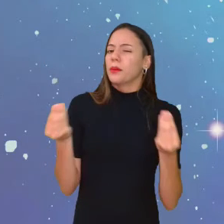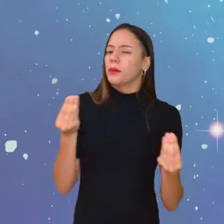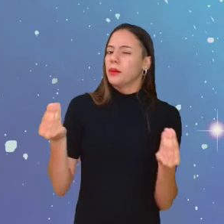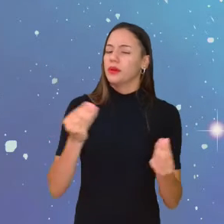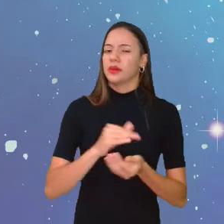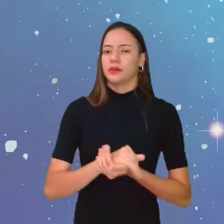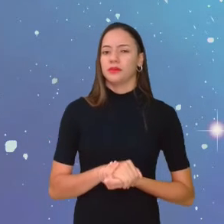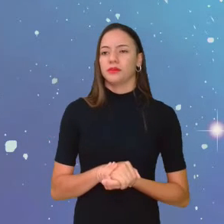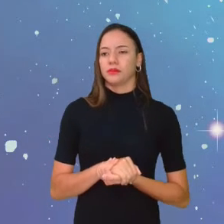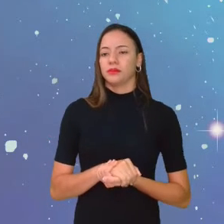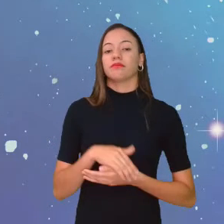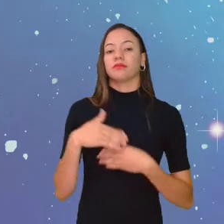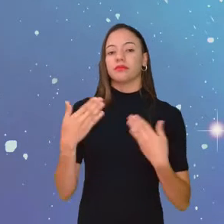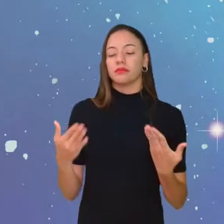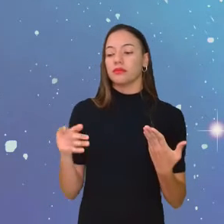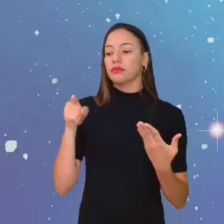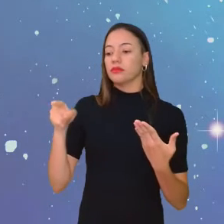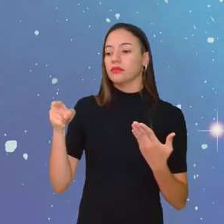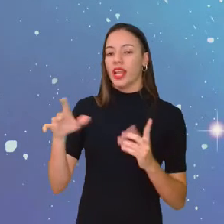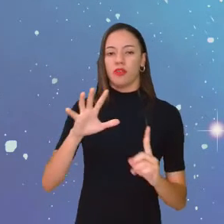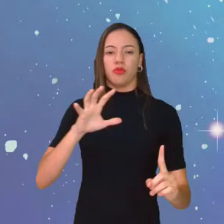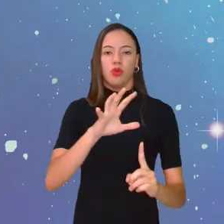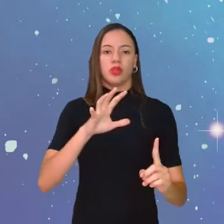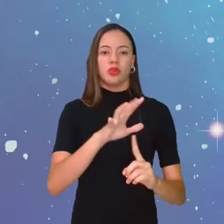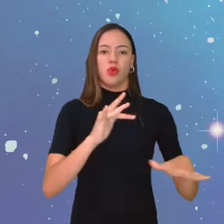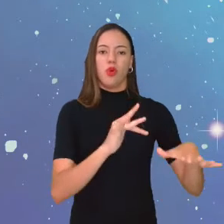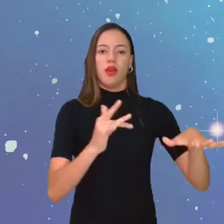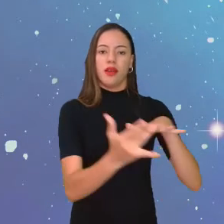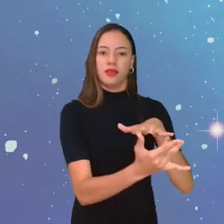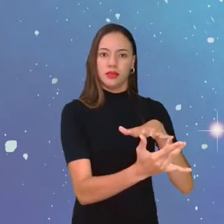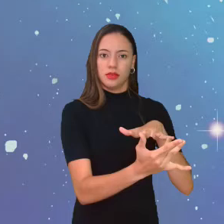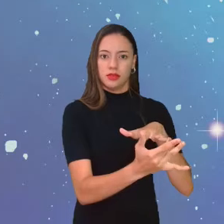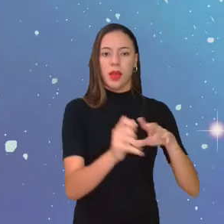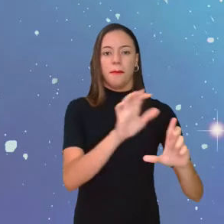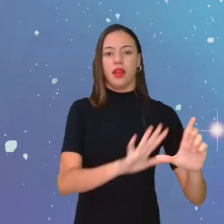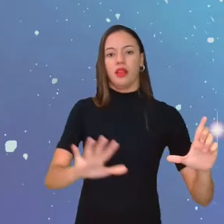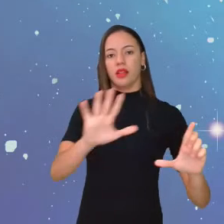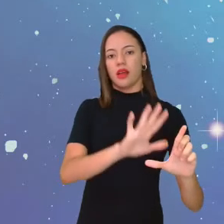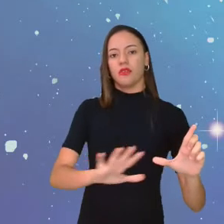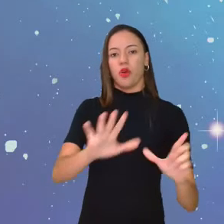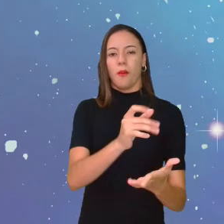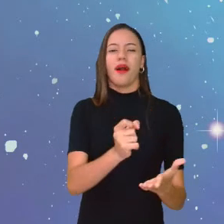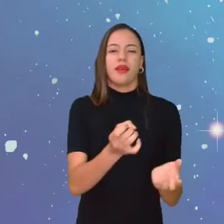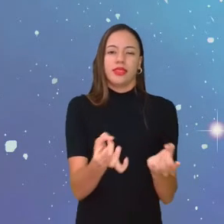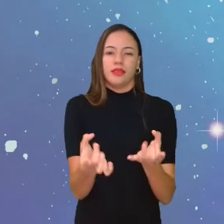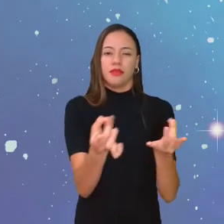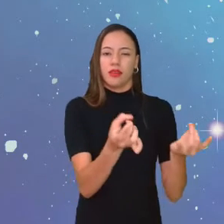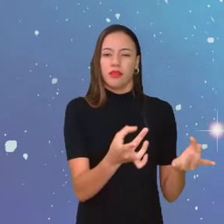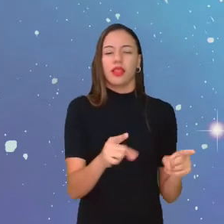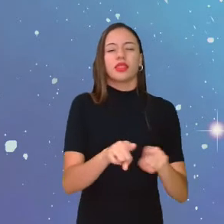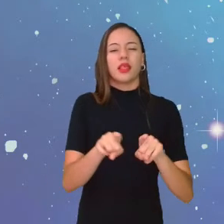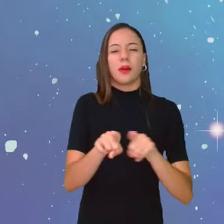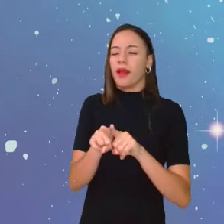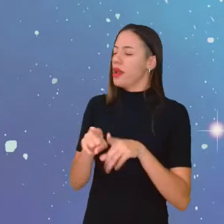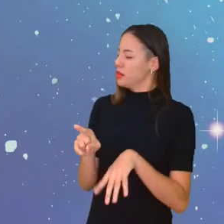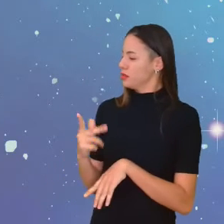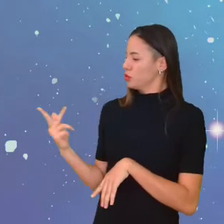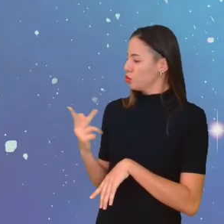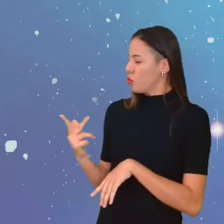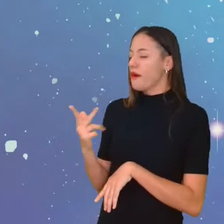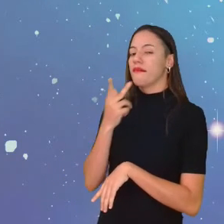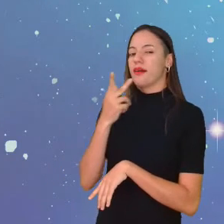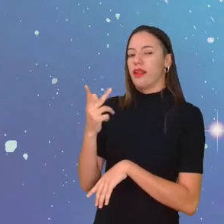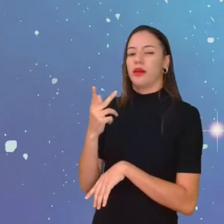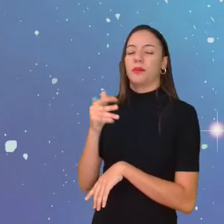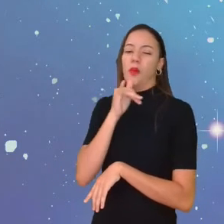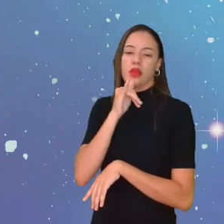que deu o formato dessas redes sociais, dessas plataformas de venda, aquilo que a gente tinha falado, Carla, antes. De você pegar,